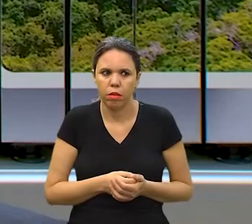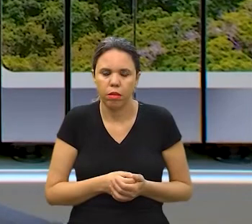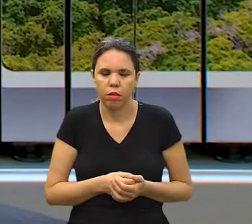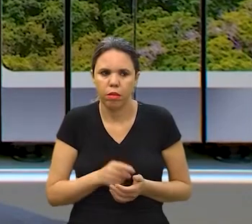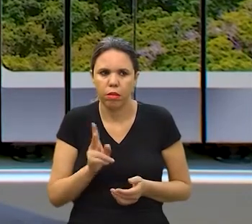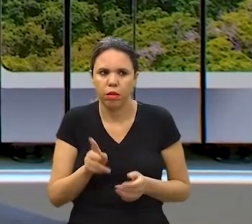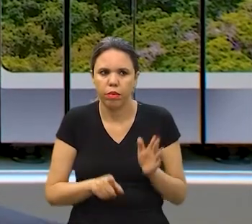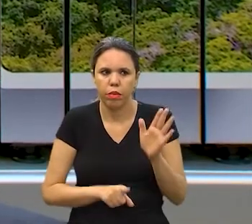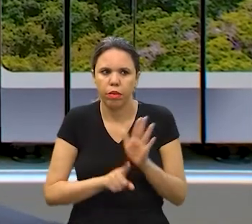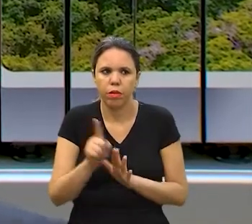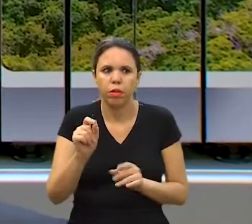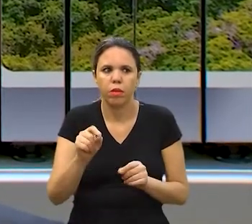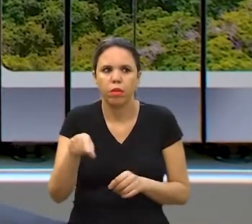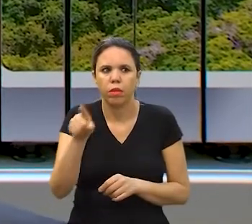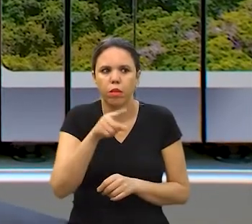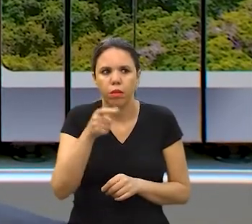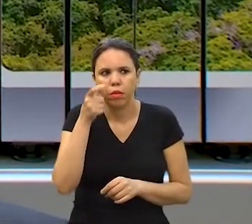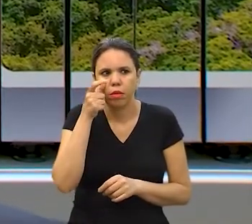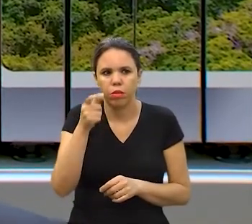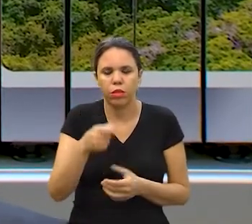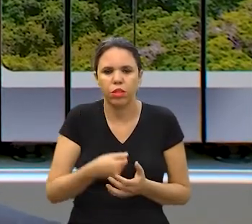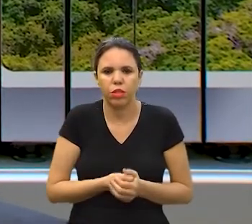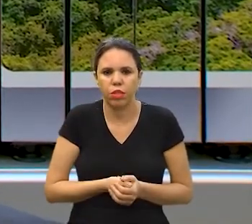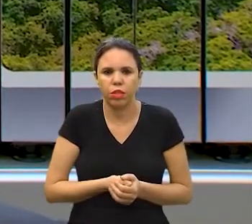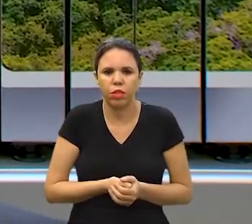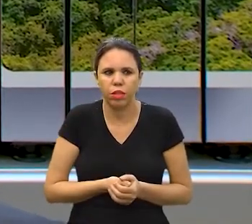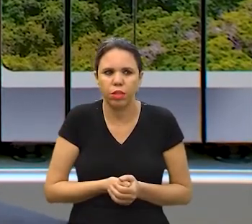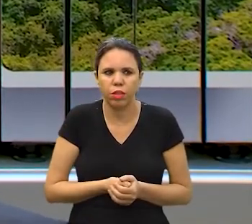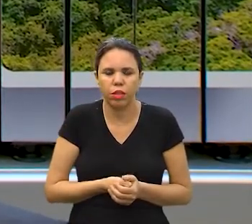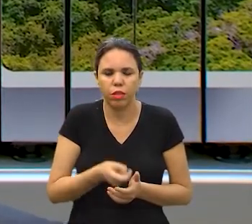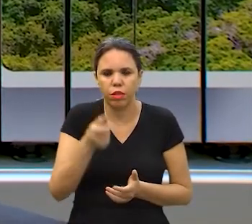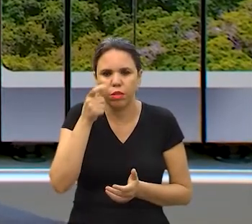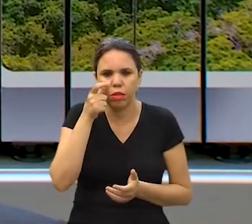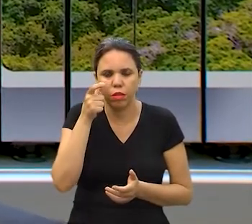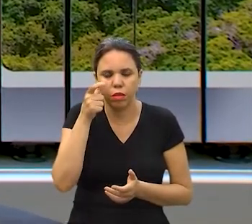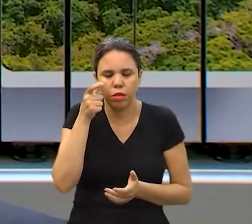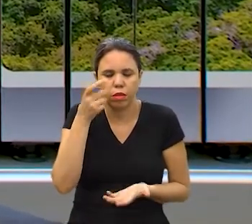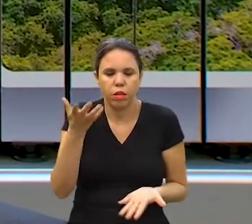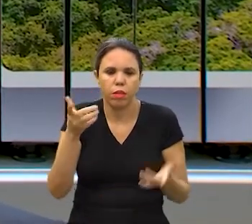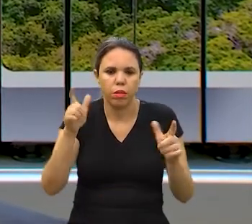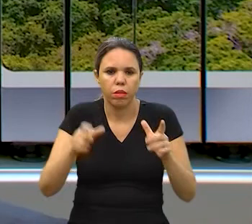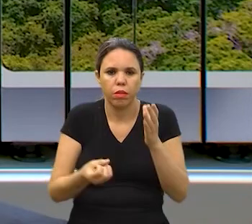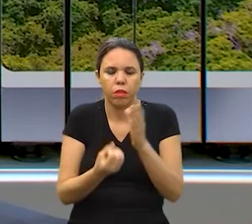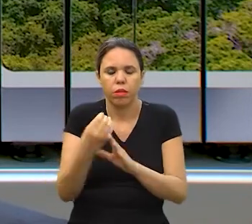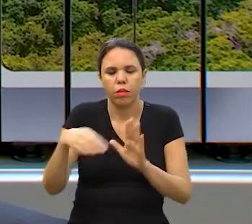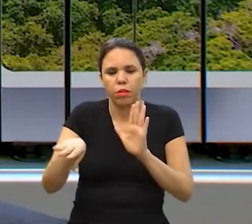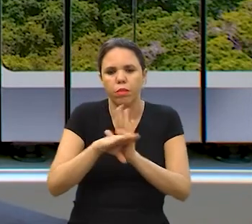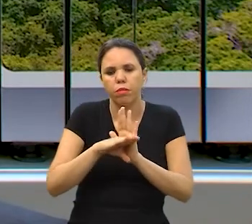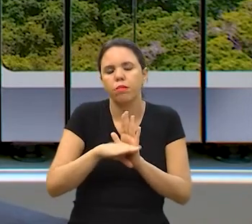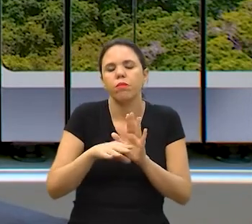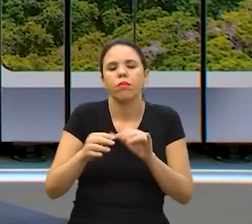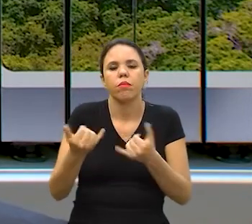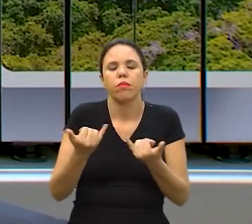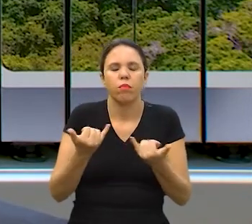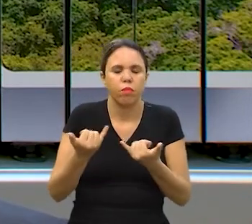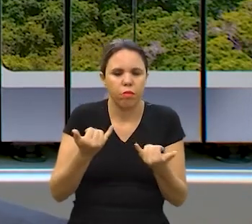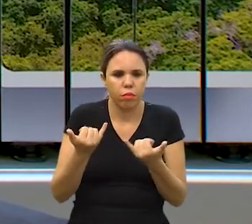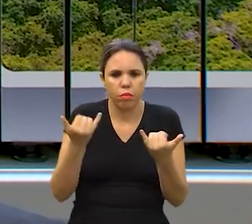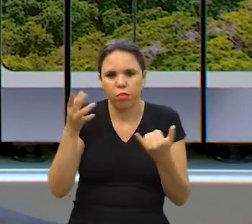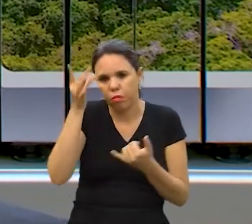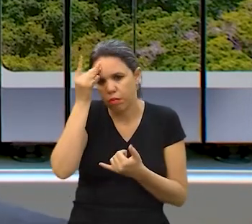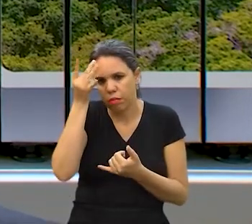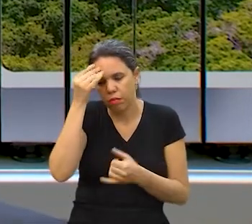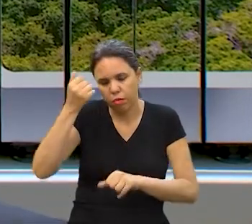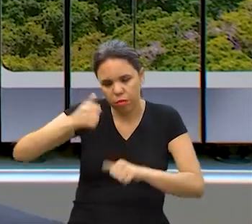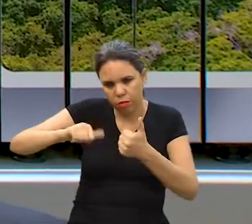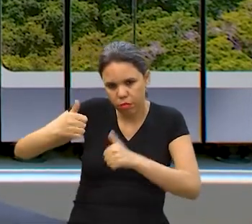que... Eu sempre faço uma pergunta, quem você está ouvindo? Né? O que você está ouvindo? Né? Da onde está chegando essa informação?